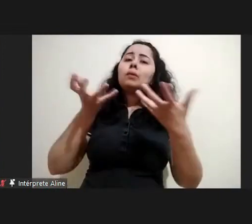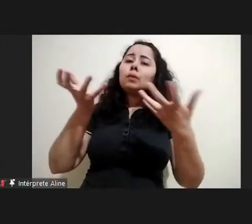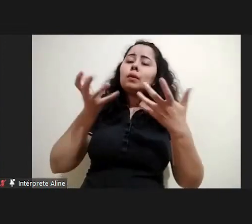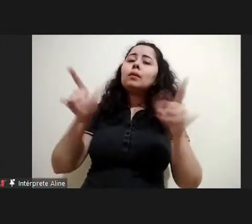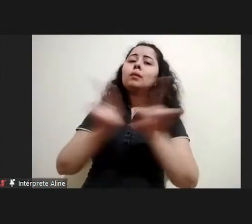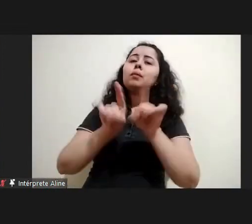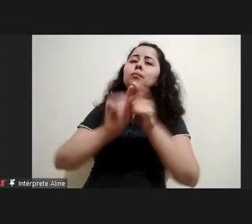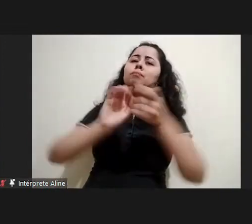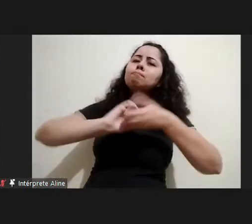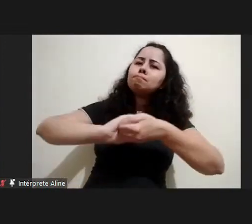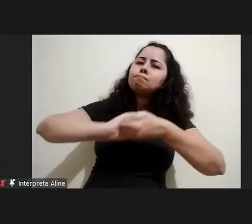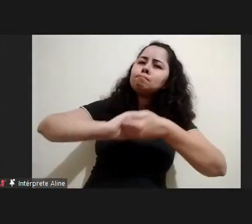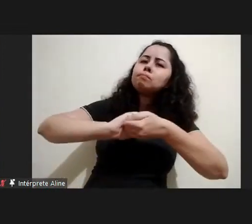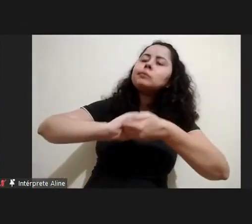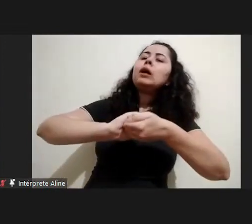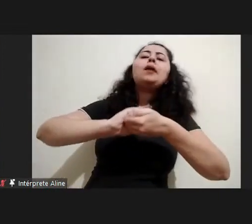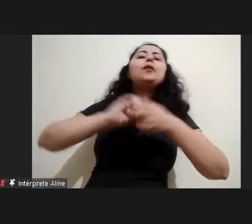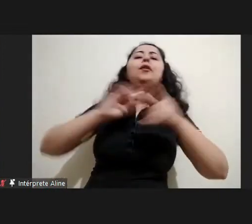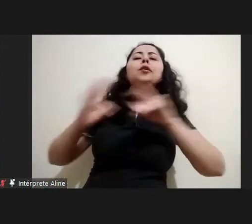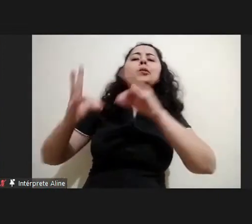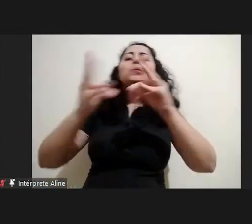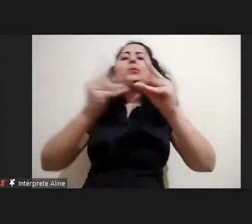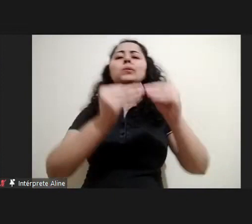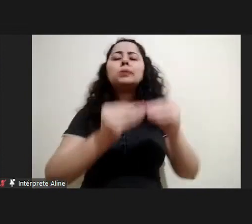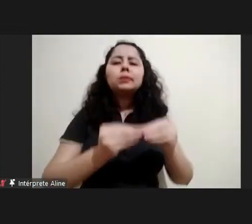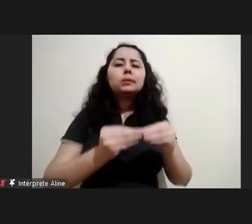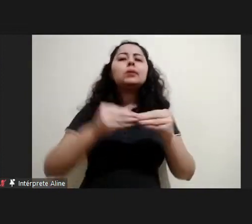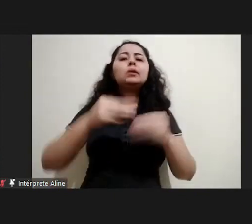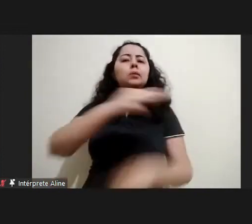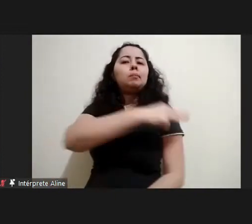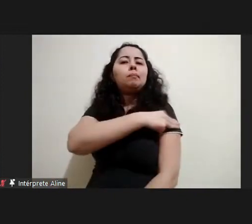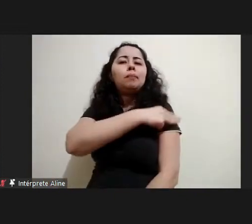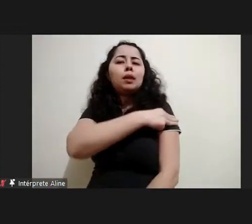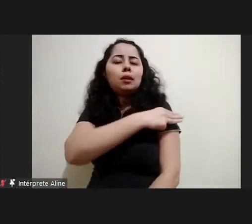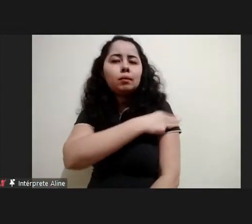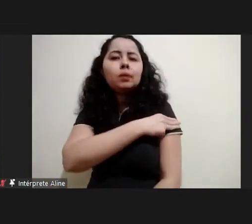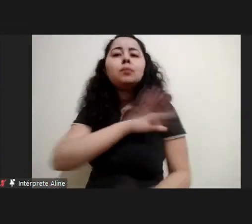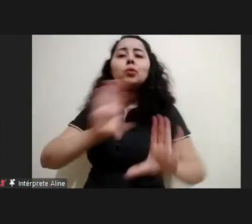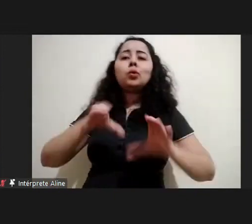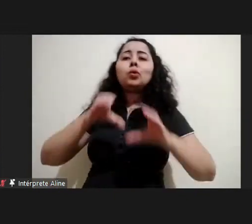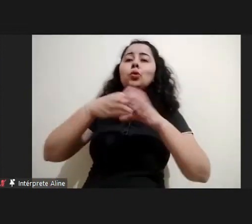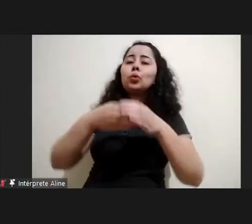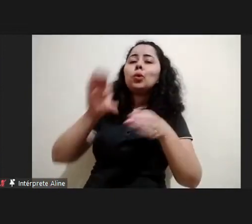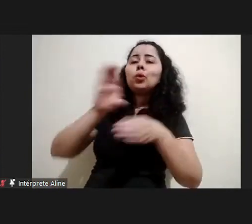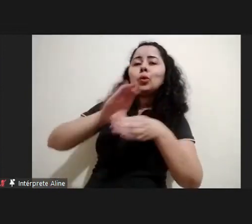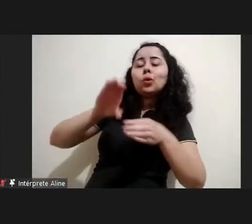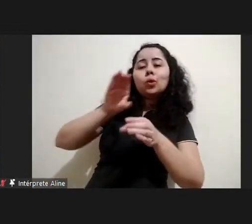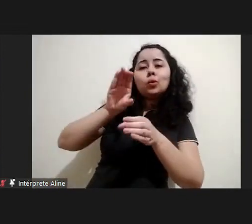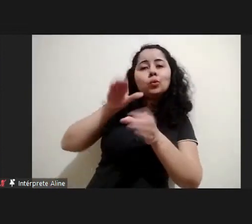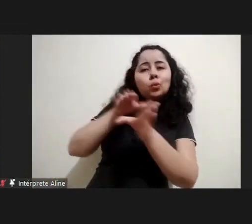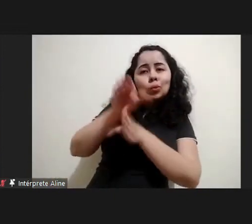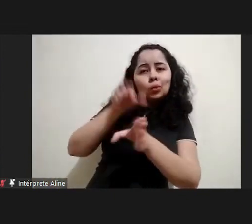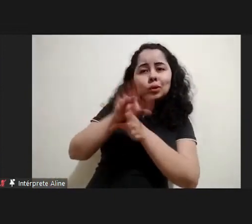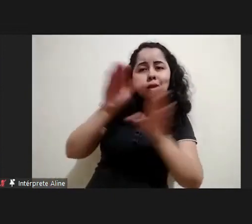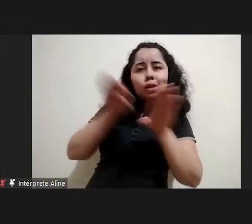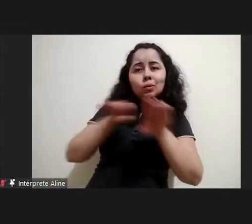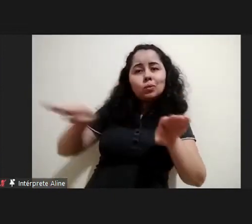saudar todos os membros do Conselho Superior presentes nessa solenidade.